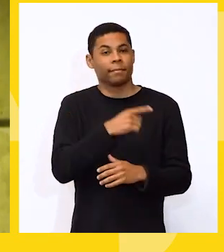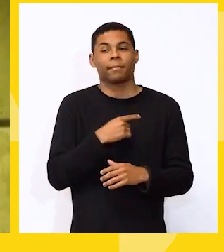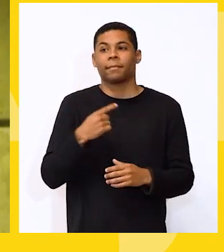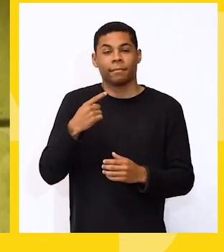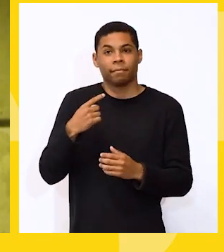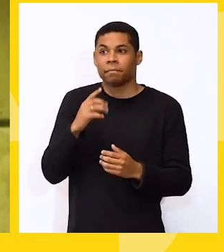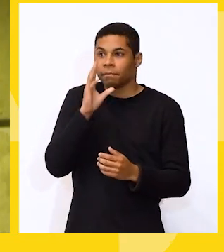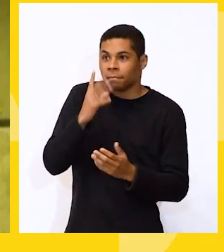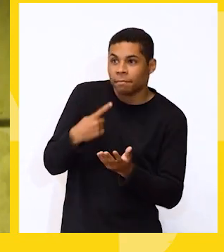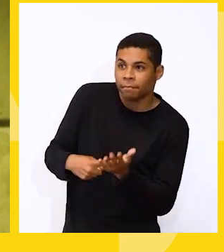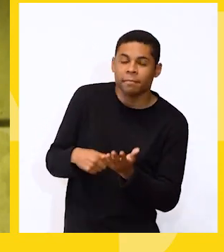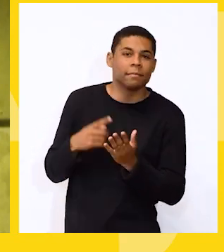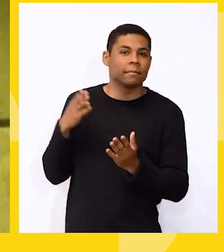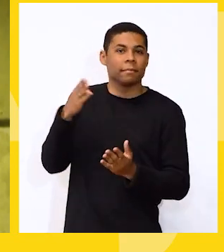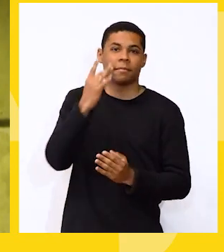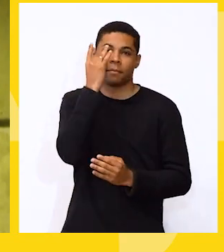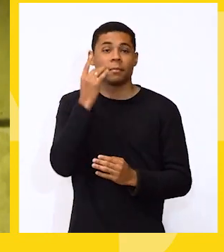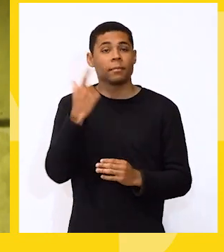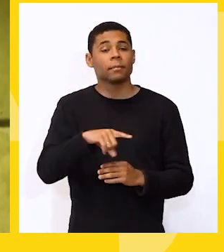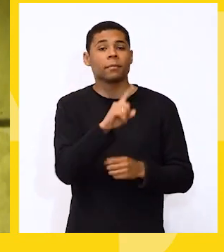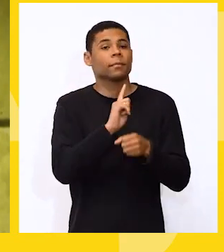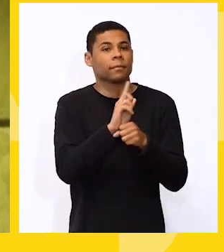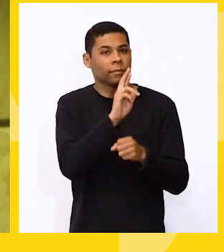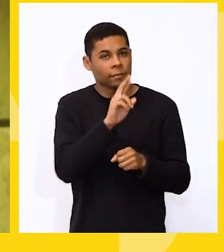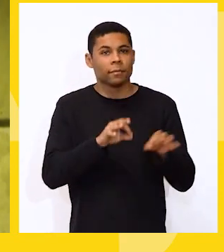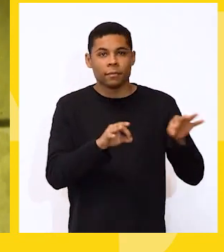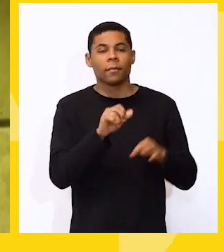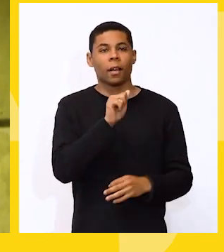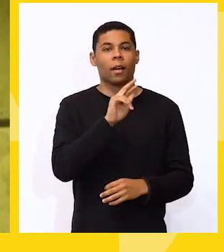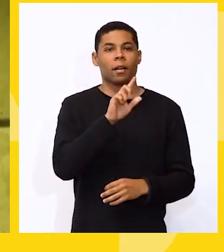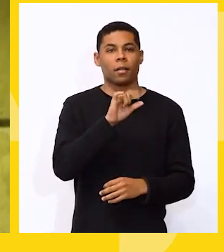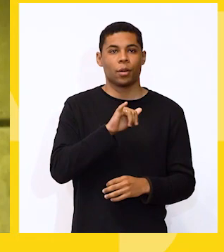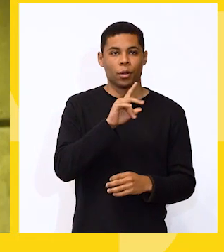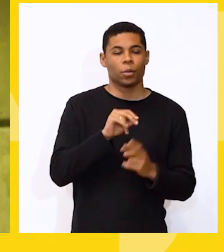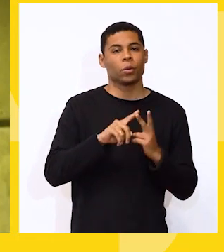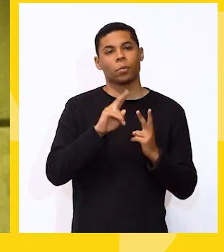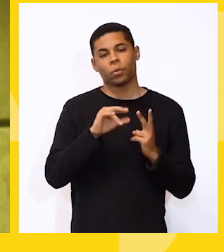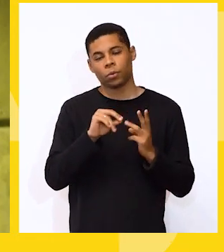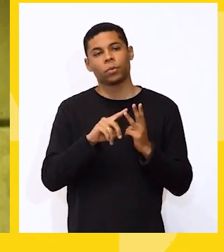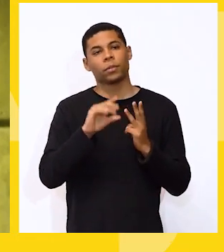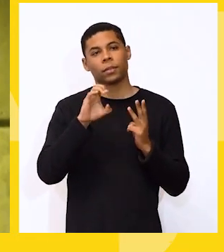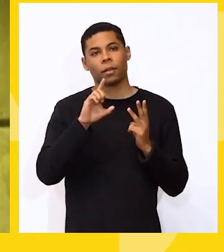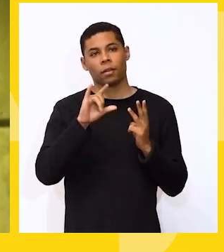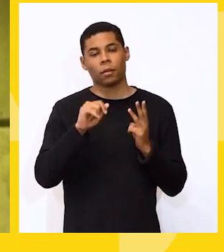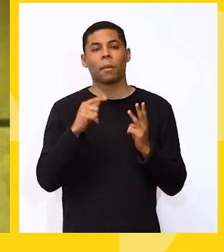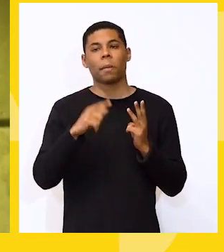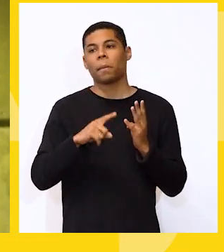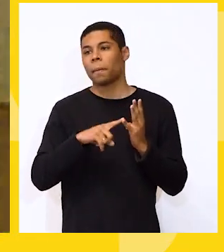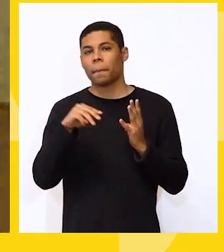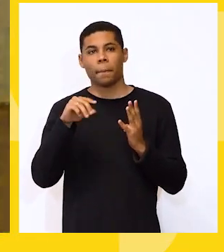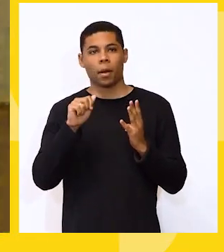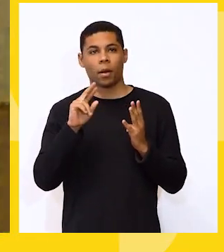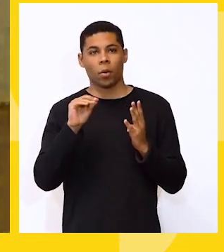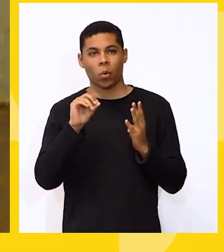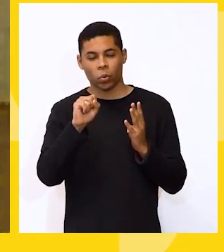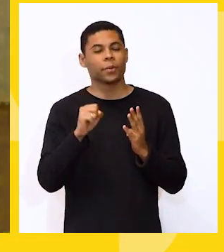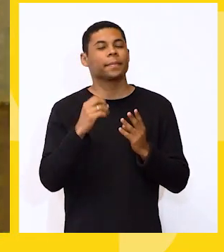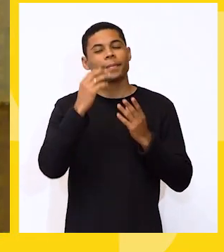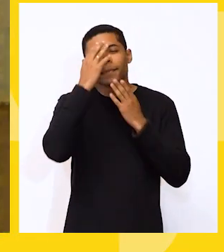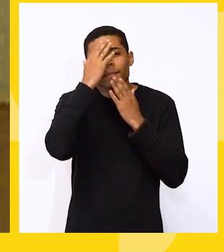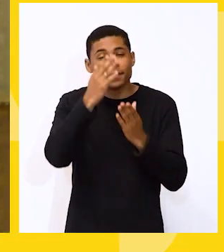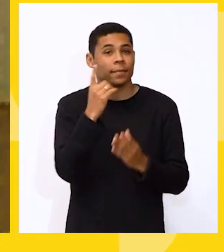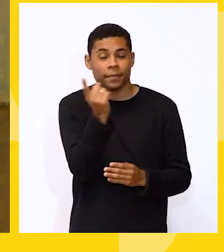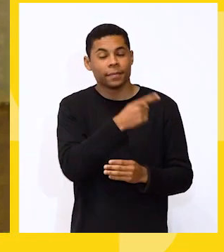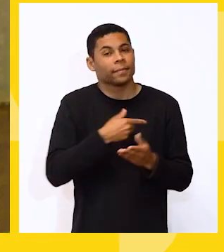convidar os colegas coordenadores aqui do gestomáticos professor Arlindo professor Bruno professor da Célia Sou Marcos obrigado pela